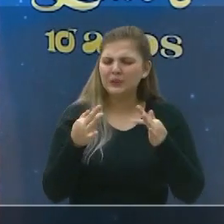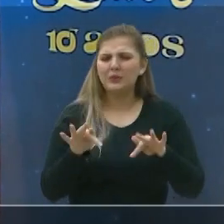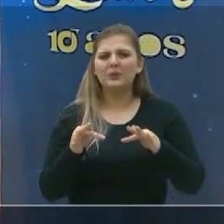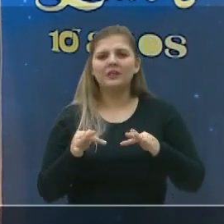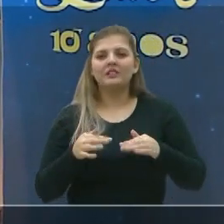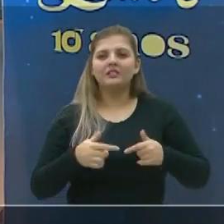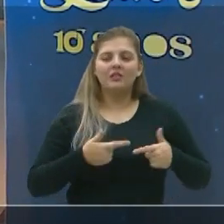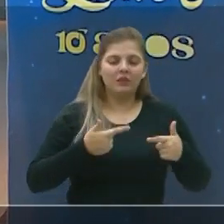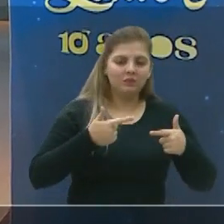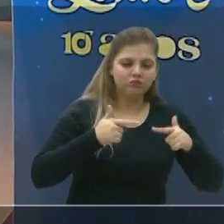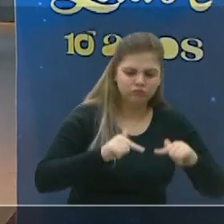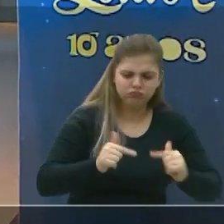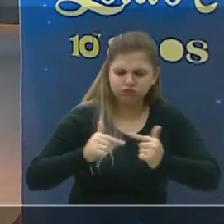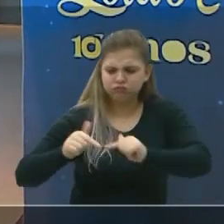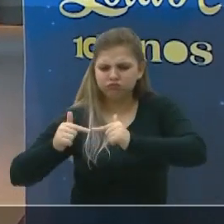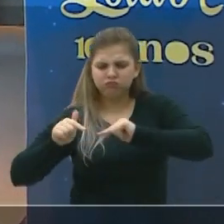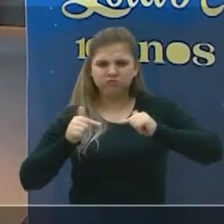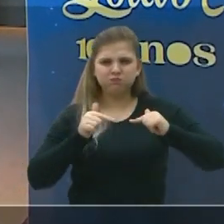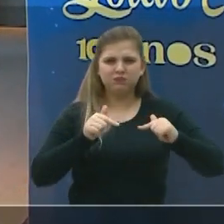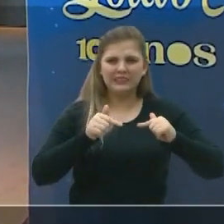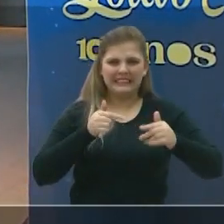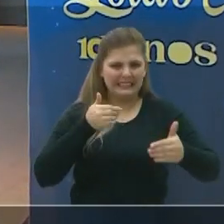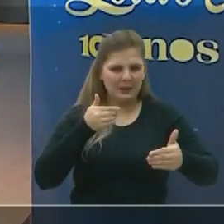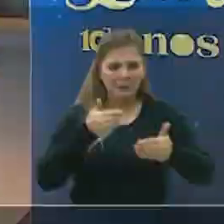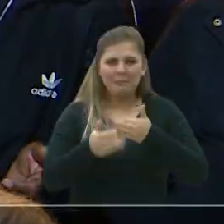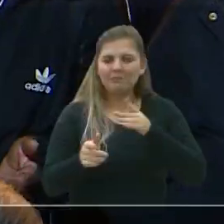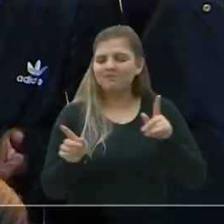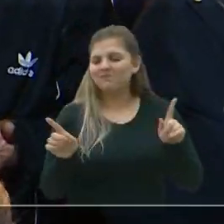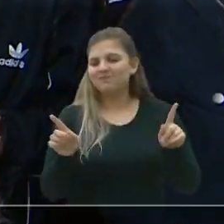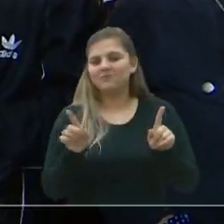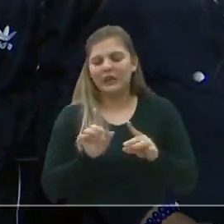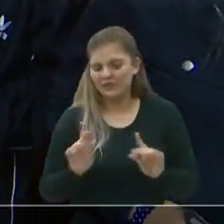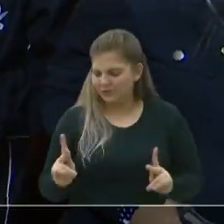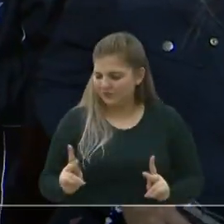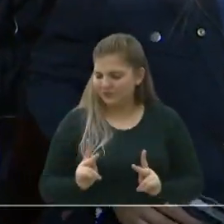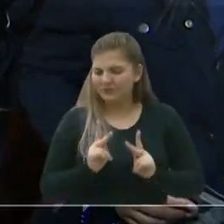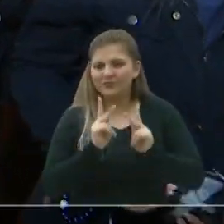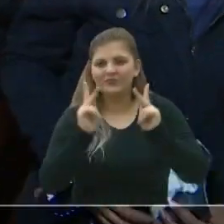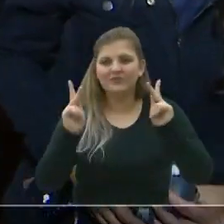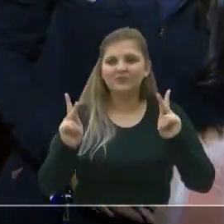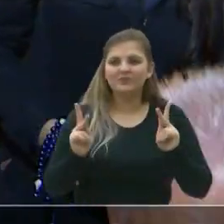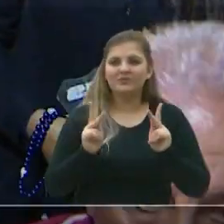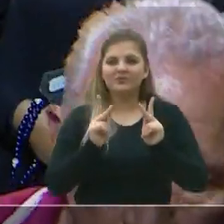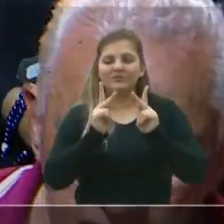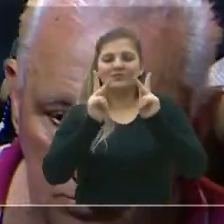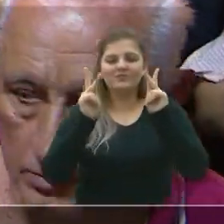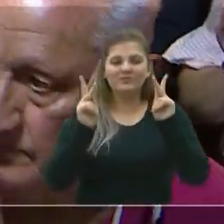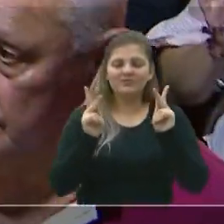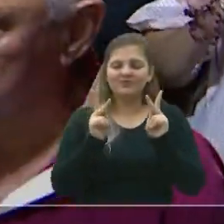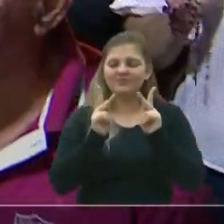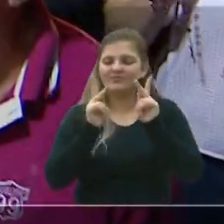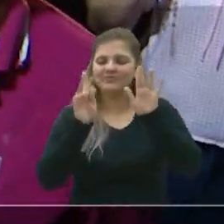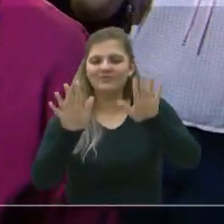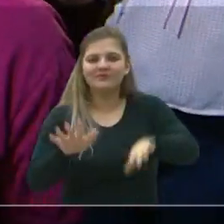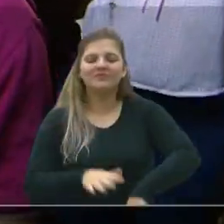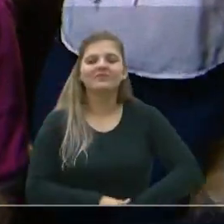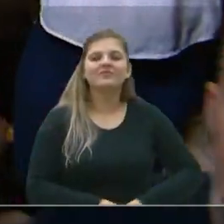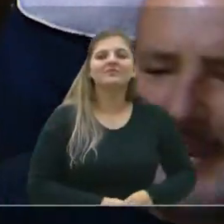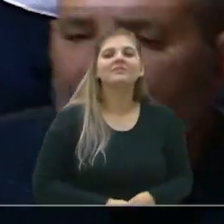cantando isso, Ele não perde, não. Ele não perde as